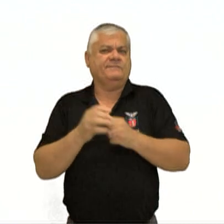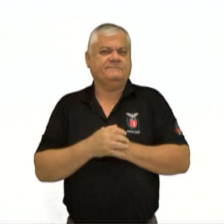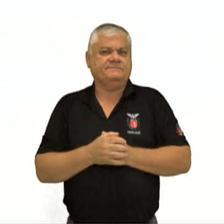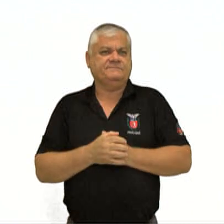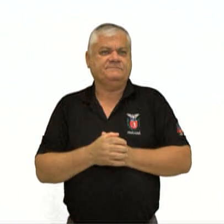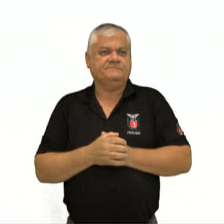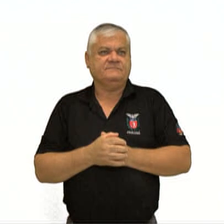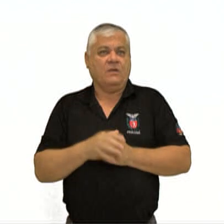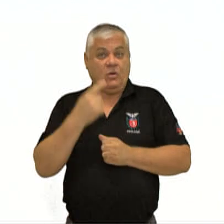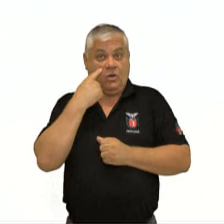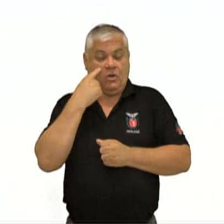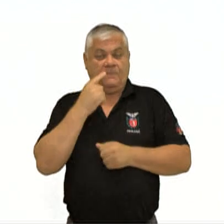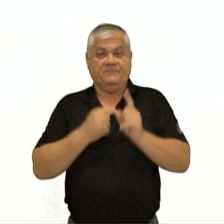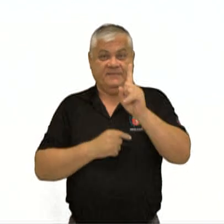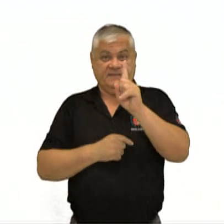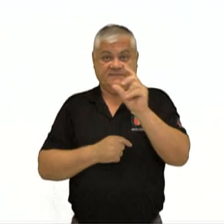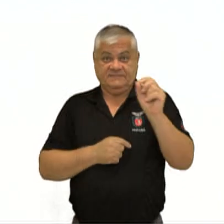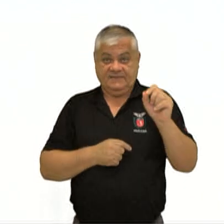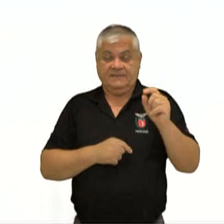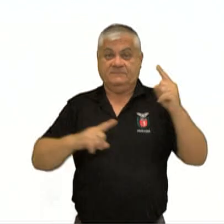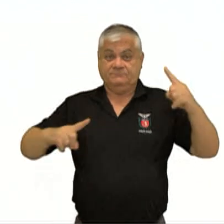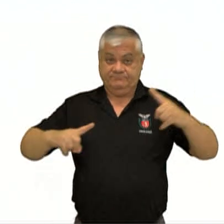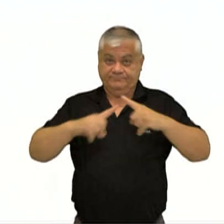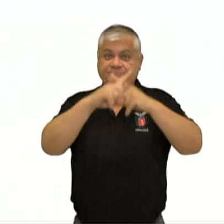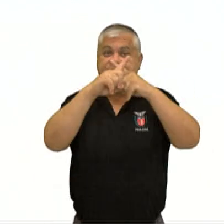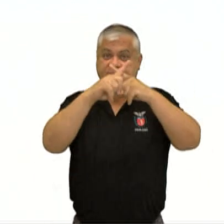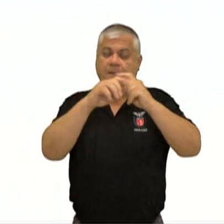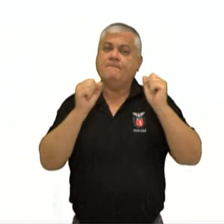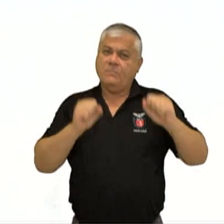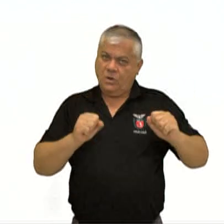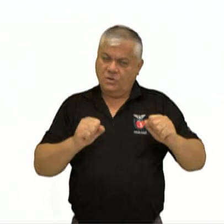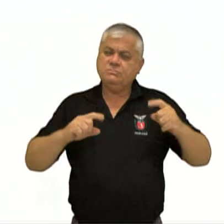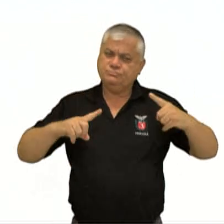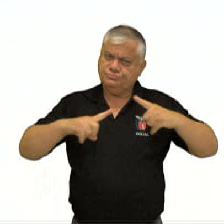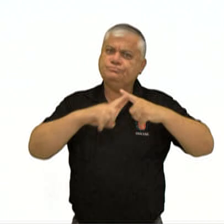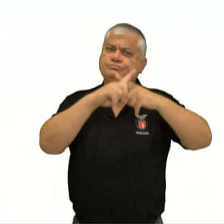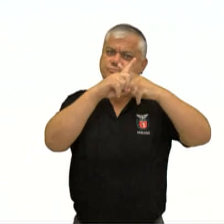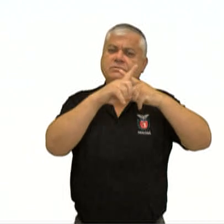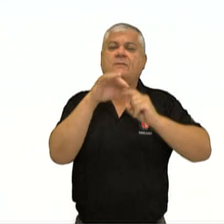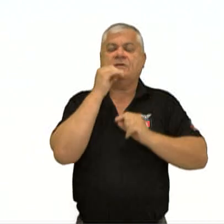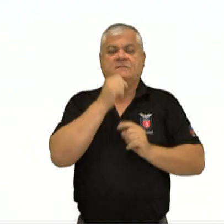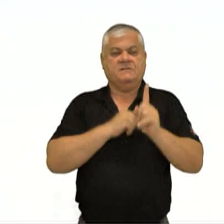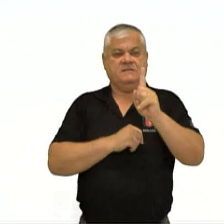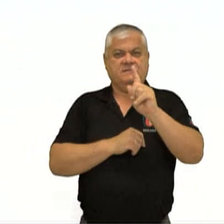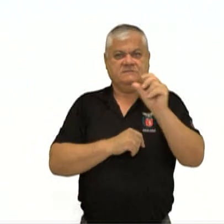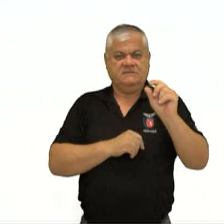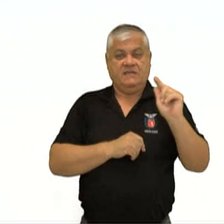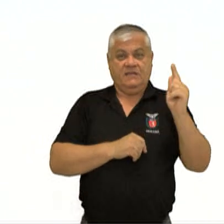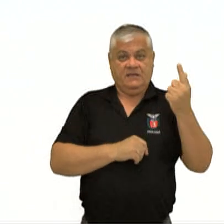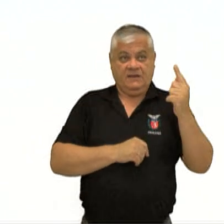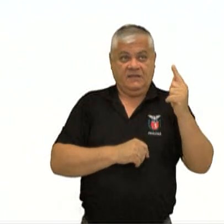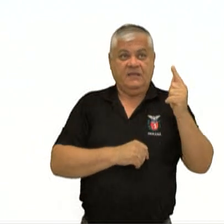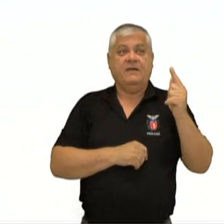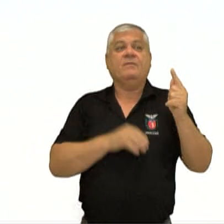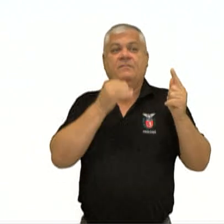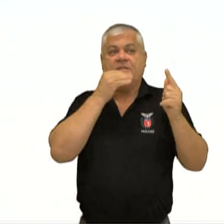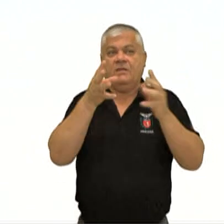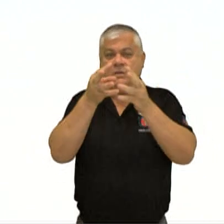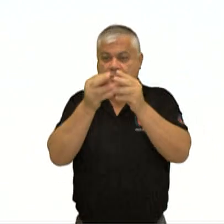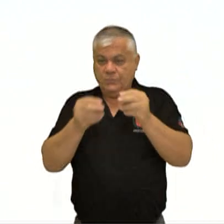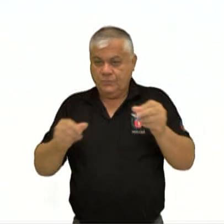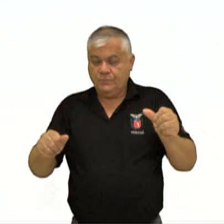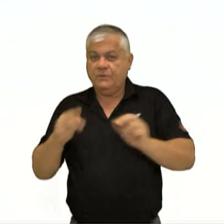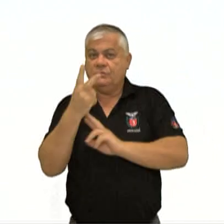isso? A gente pode fazer por regra de 3, e aí eu digo lá que se 100 gramas conseguem solubilizar